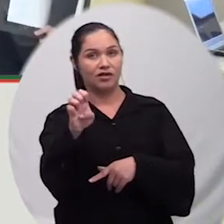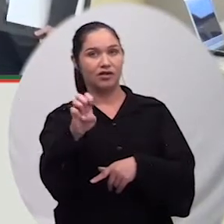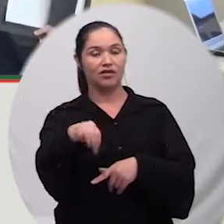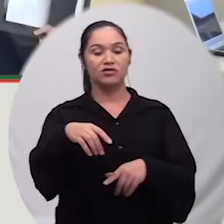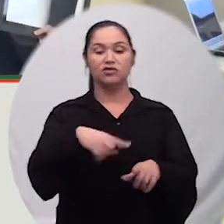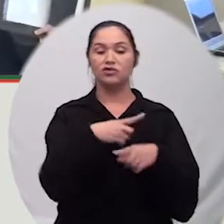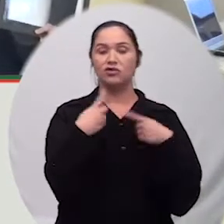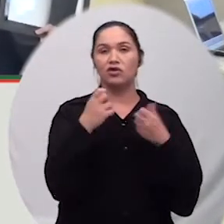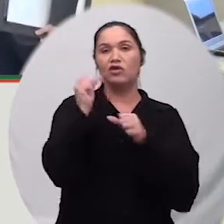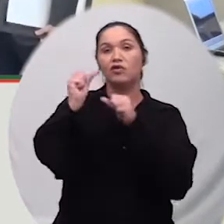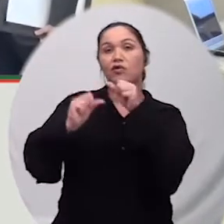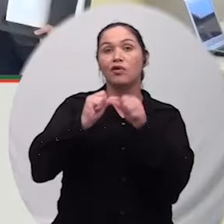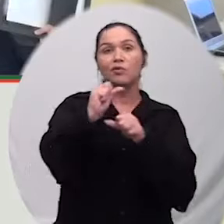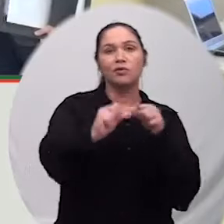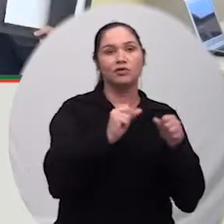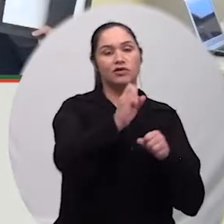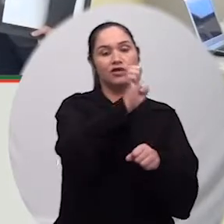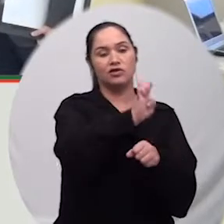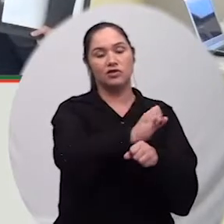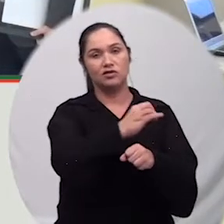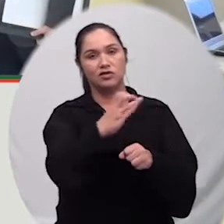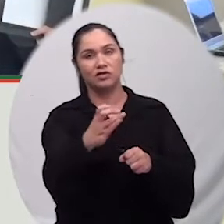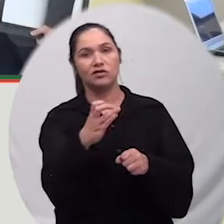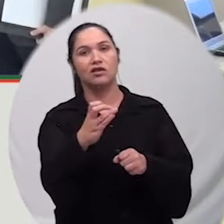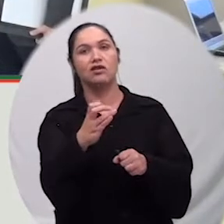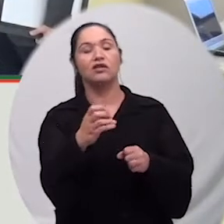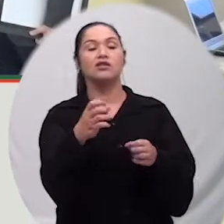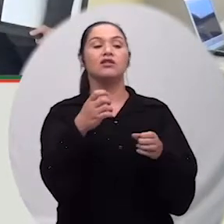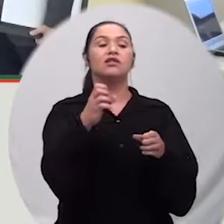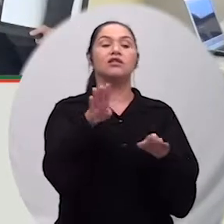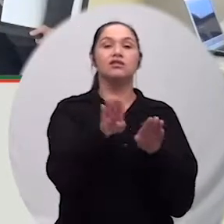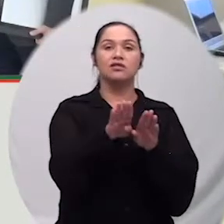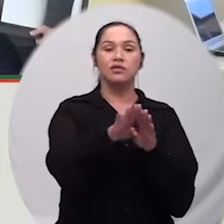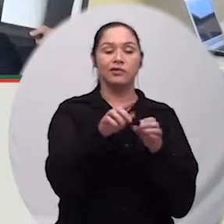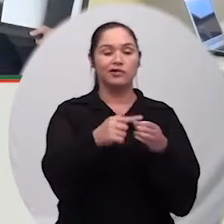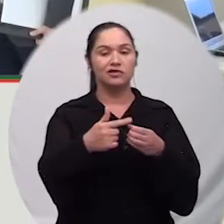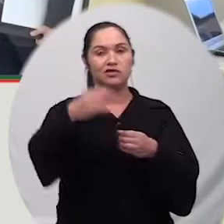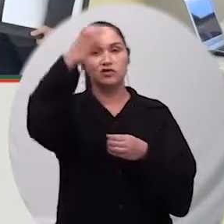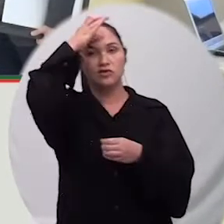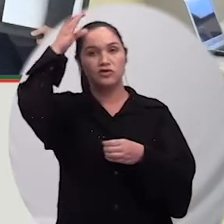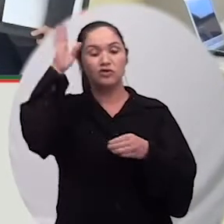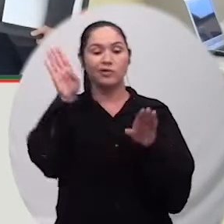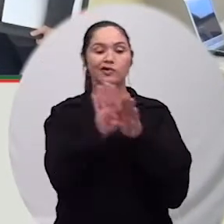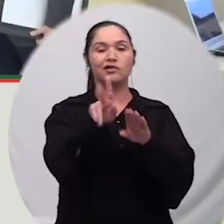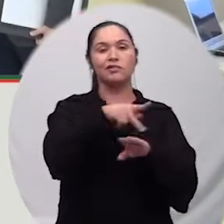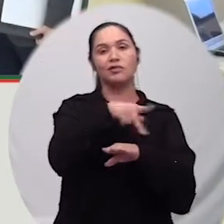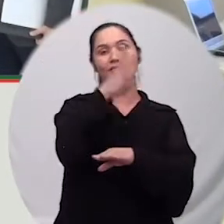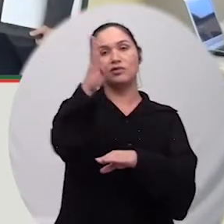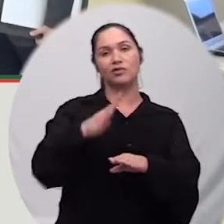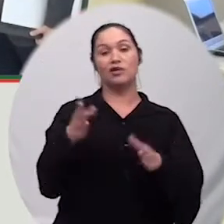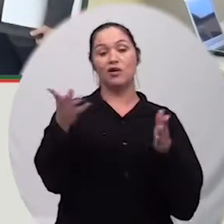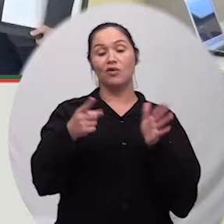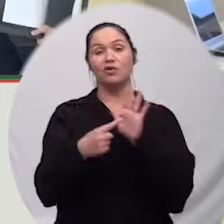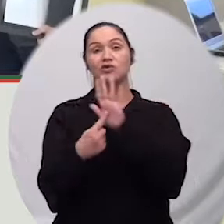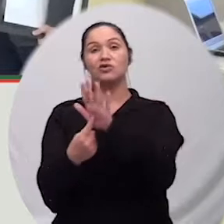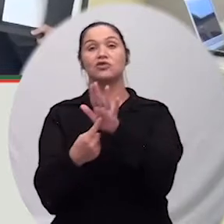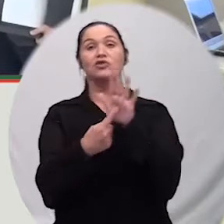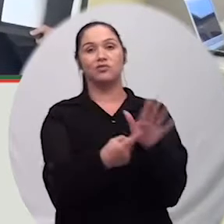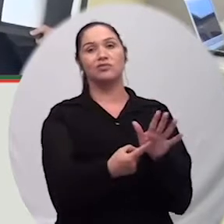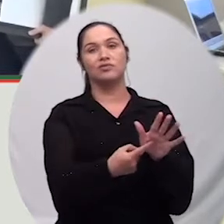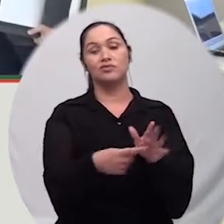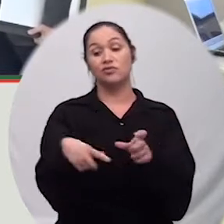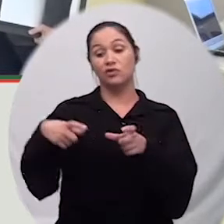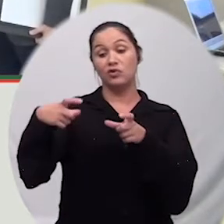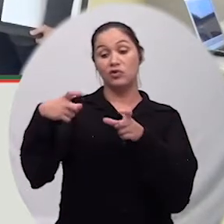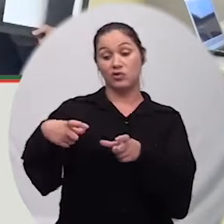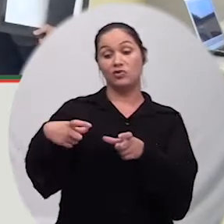nacional, seja em nível estadual e seja em nível municipal. Hoje é uma pequena amostra daquilo que o Espaço Mais Empreendedor está